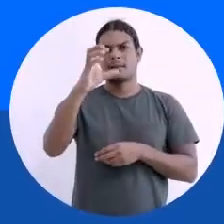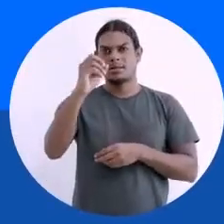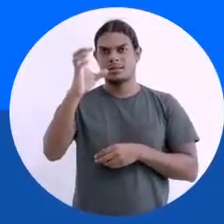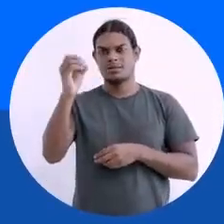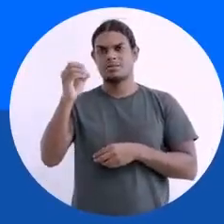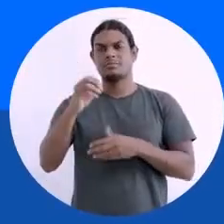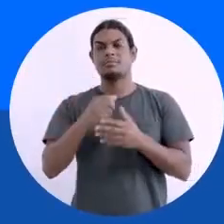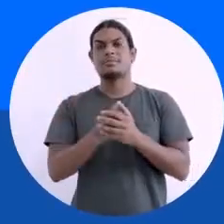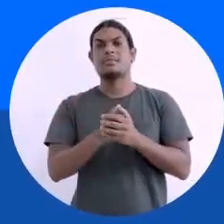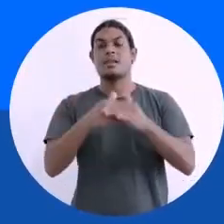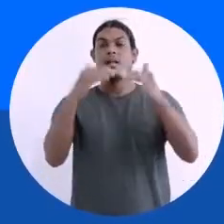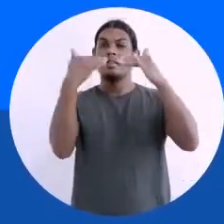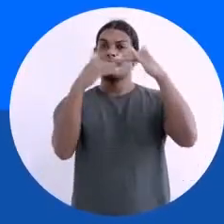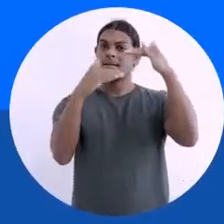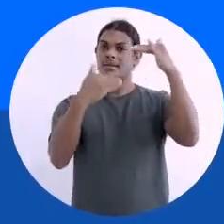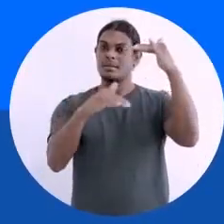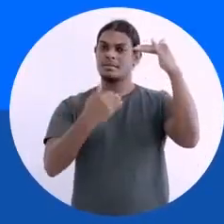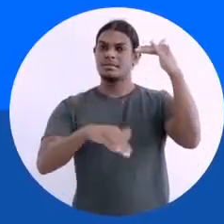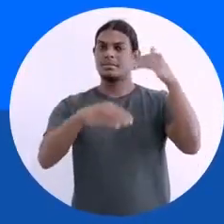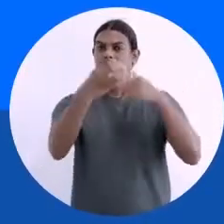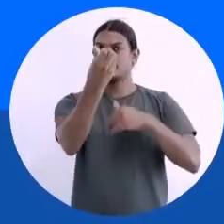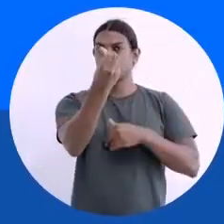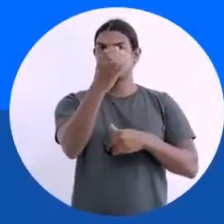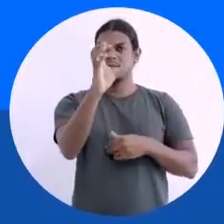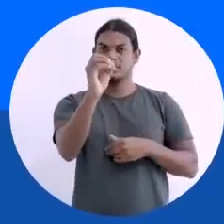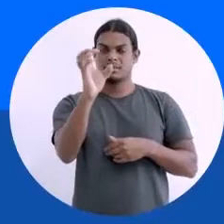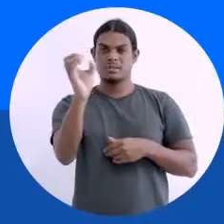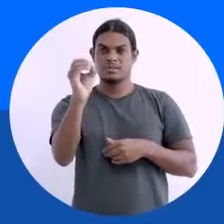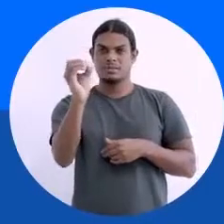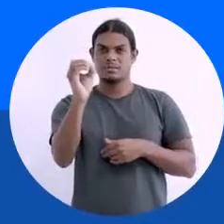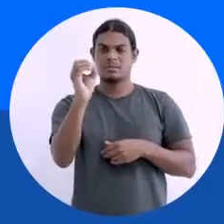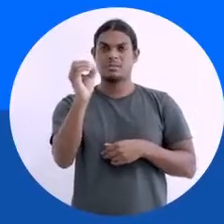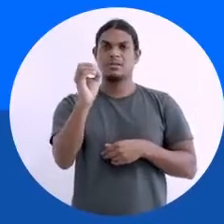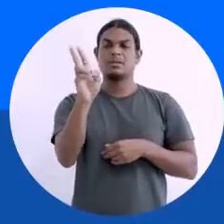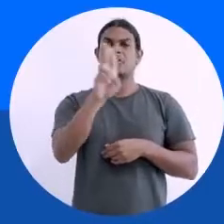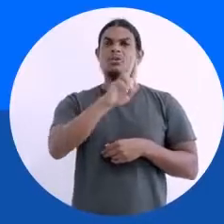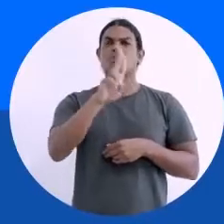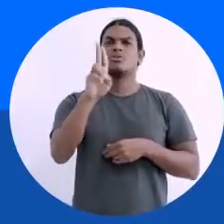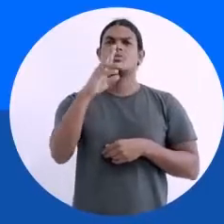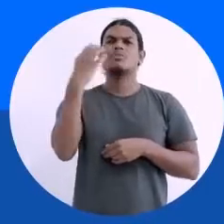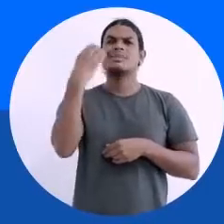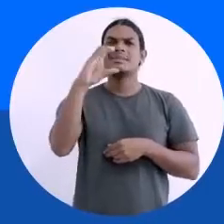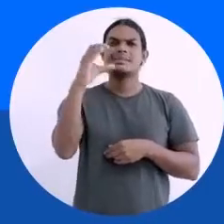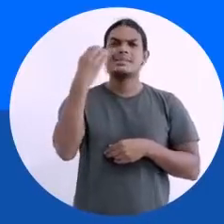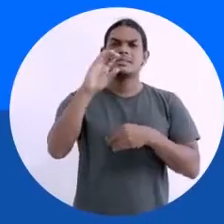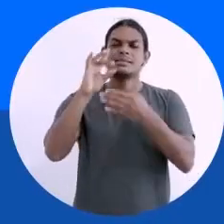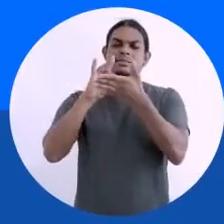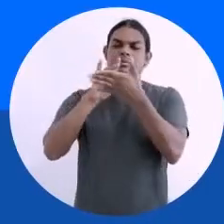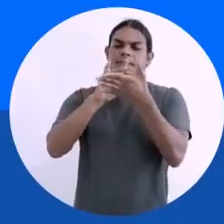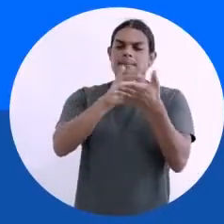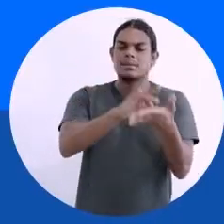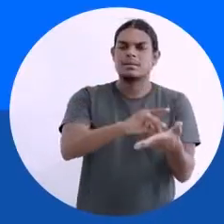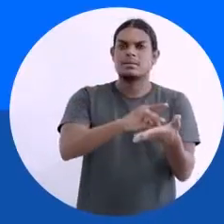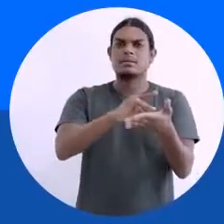A classe 600, a posterior, ele chamou de ciências aplicadas, ou seja, as ciências